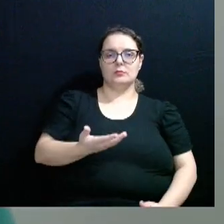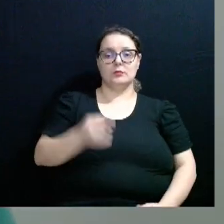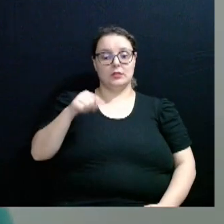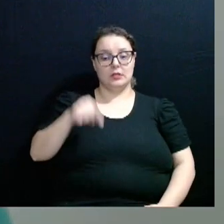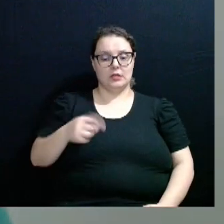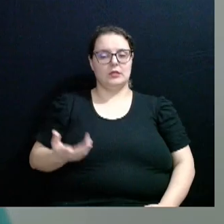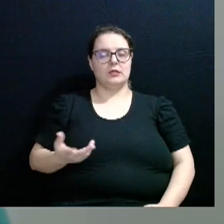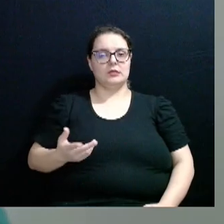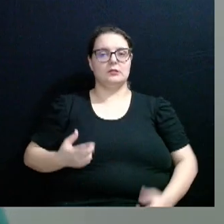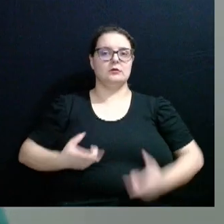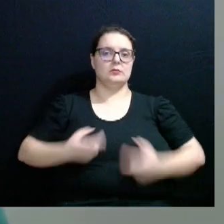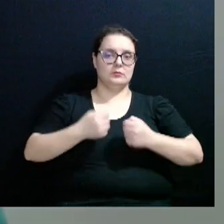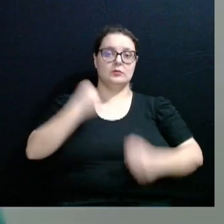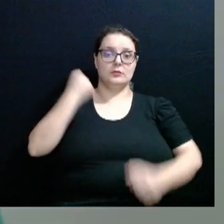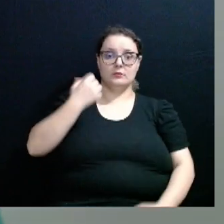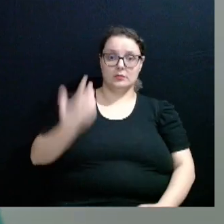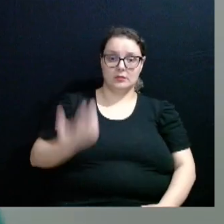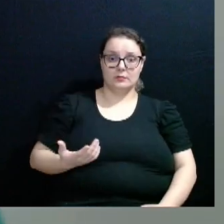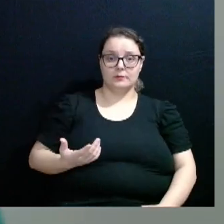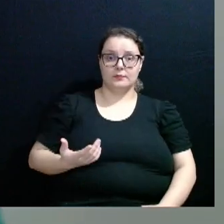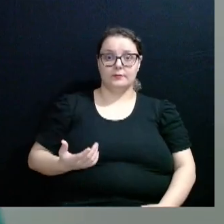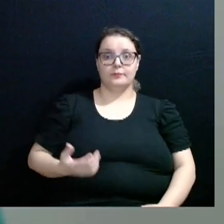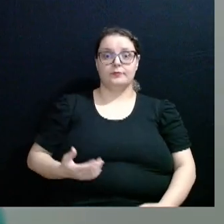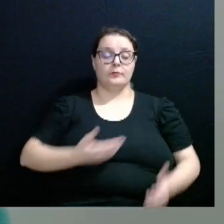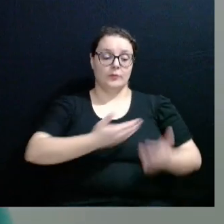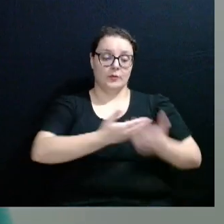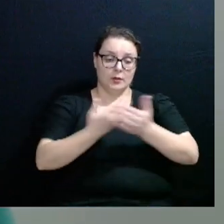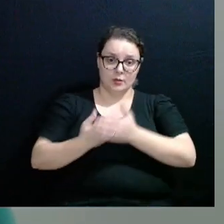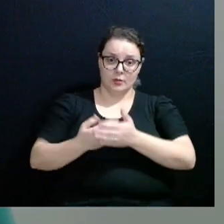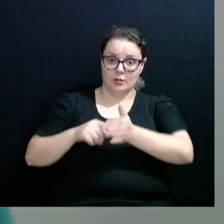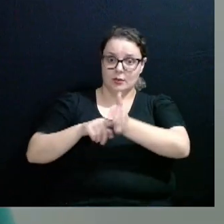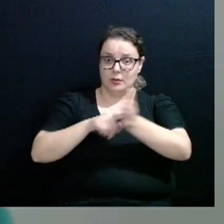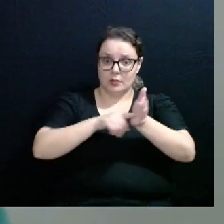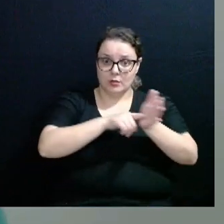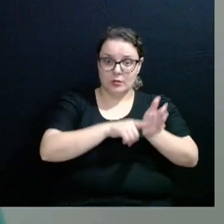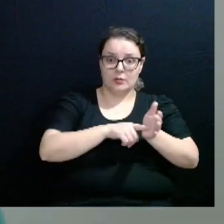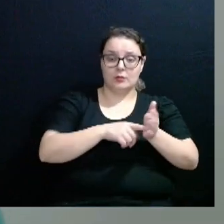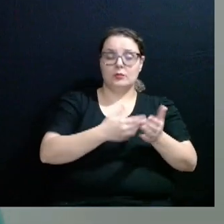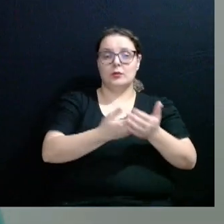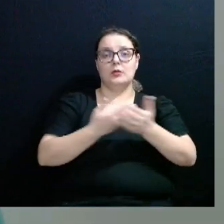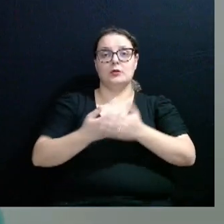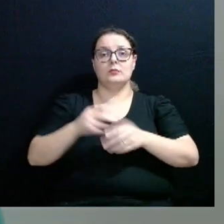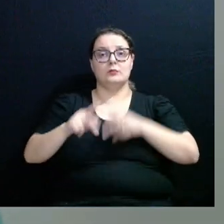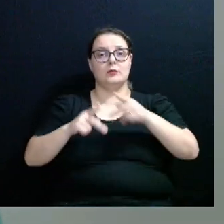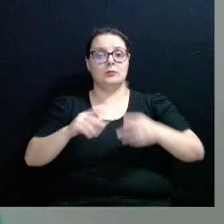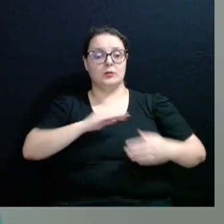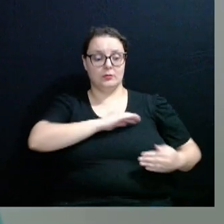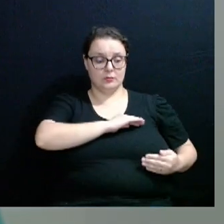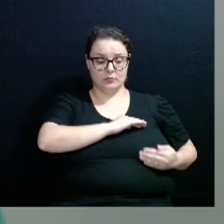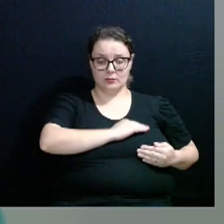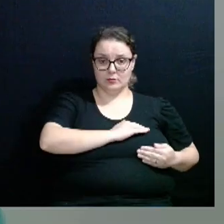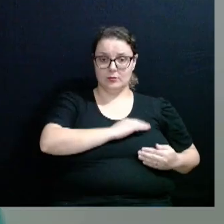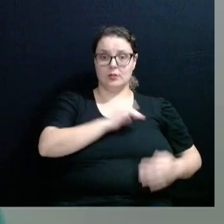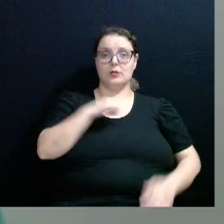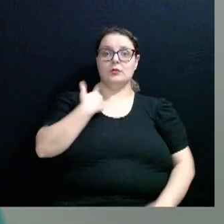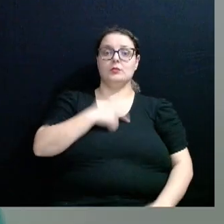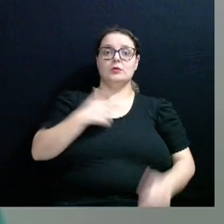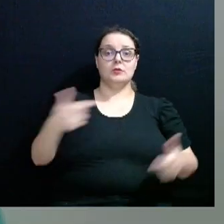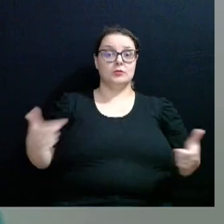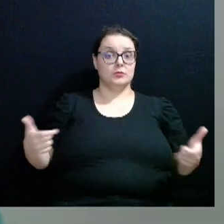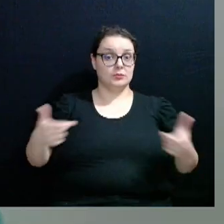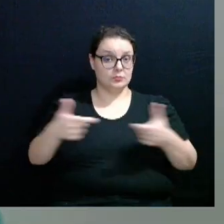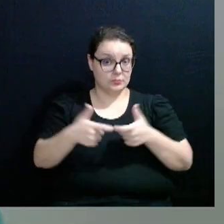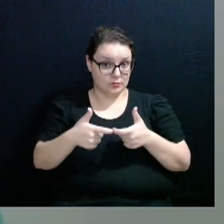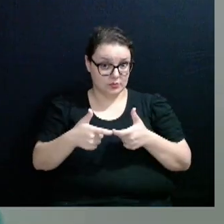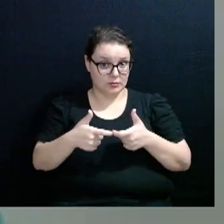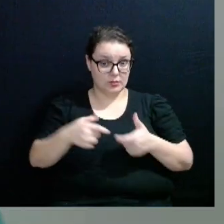nos estudos de rastreamento, quando a gente faz um estudo populacional com mamografia, a gente reduz a